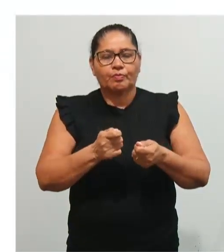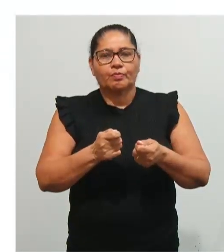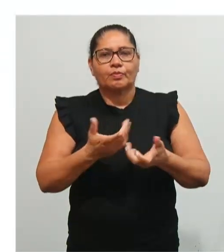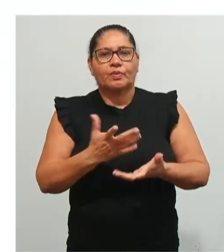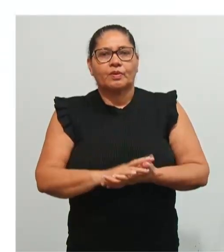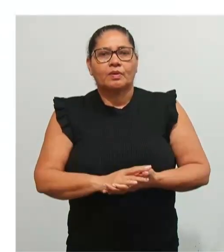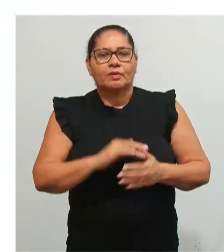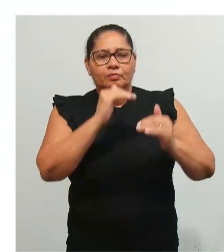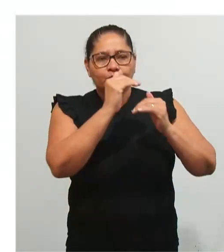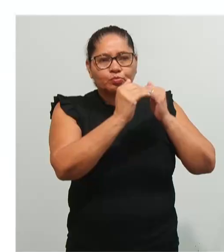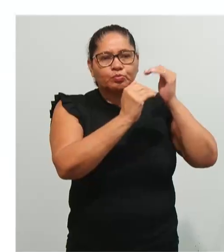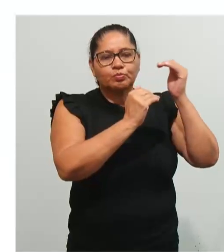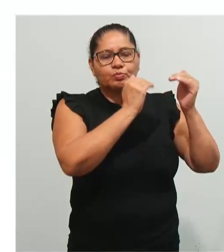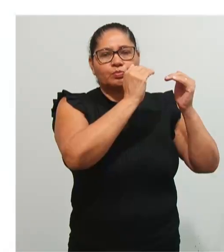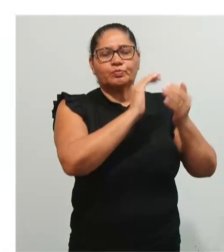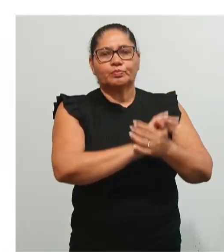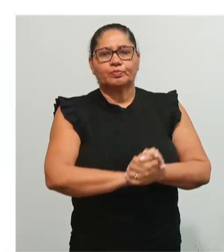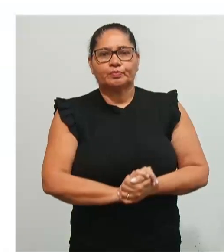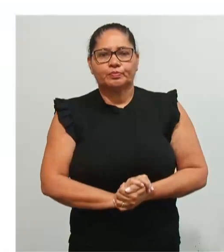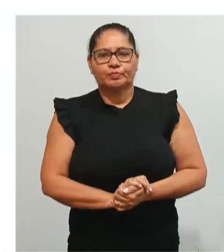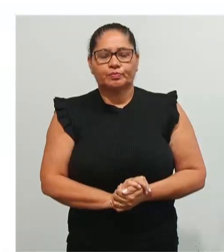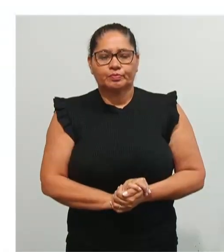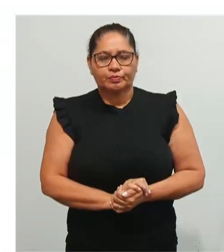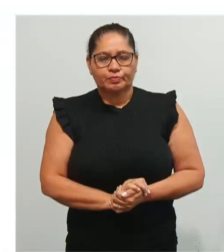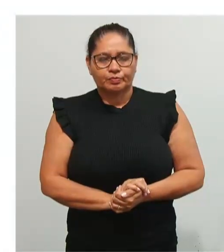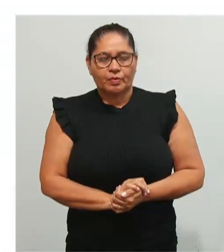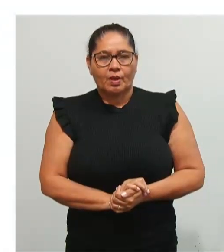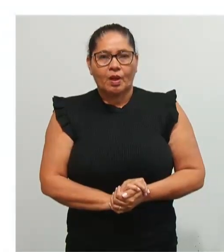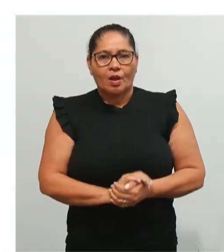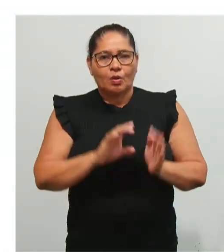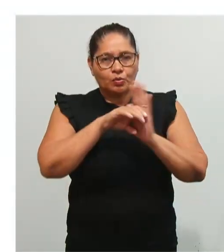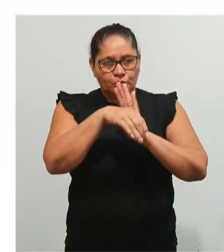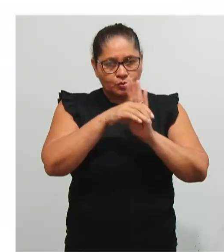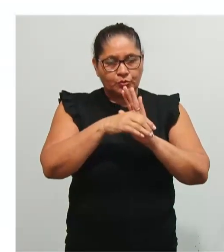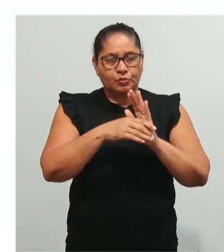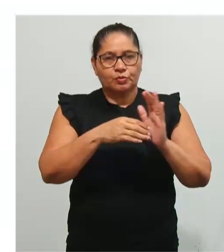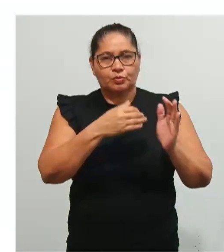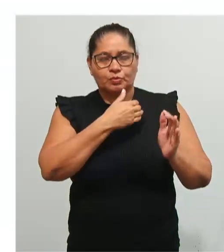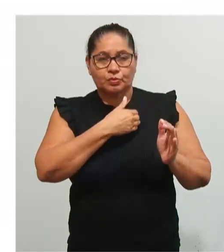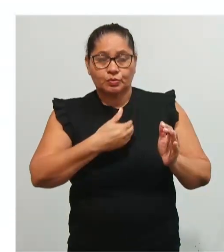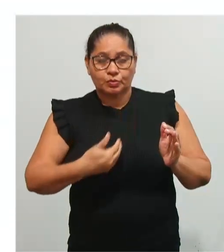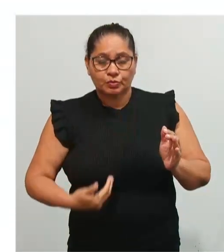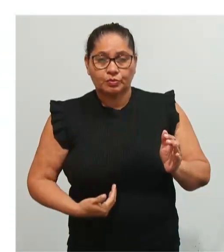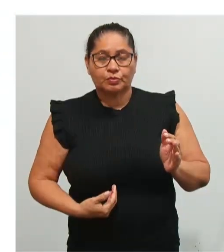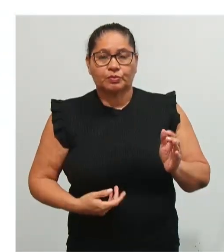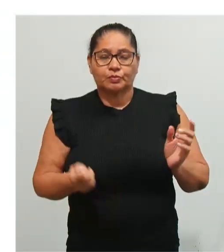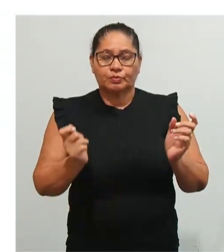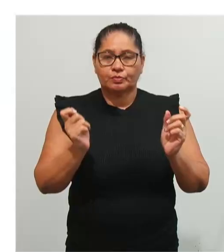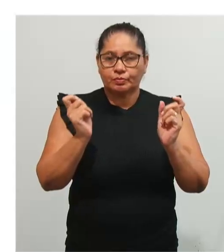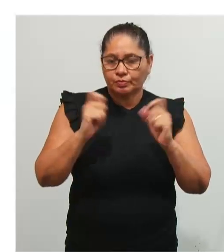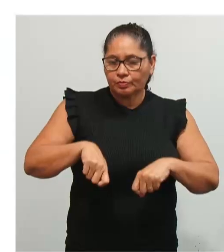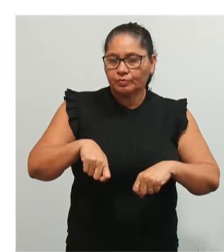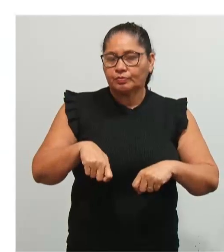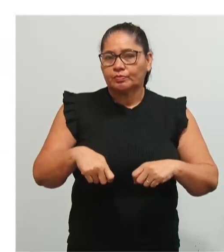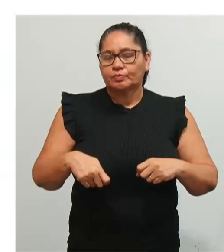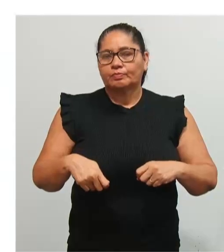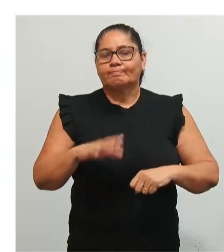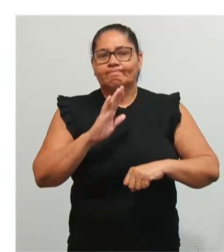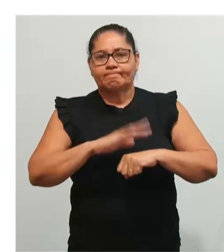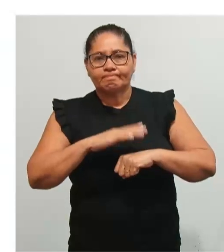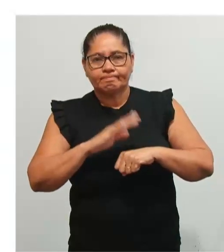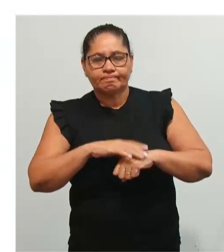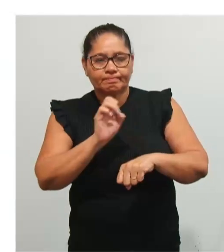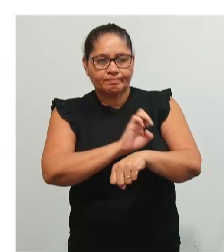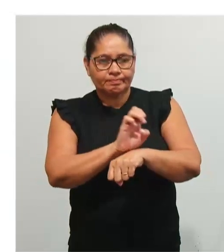o desenvolvimento. Nesse diapasão, o conceito de governança implica na capacidade de ação do Estado